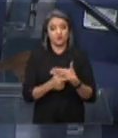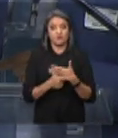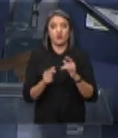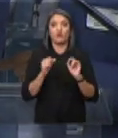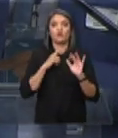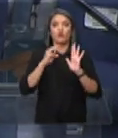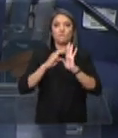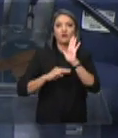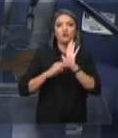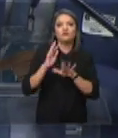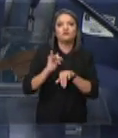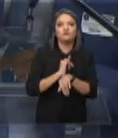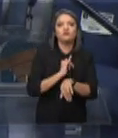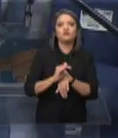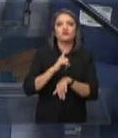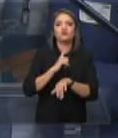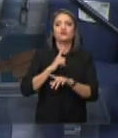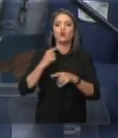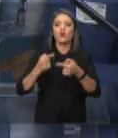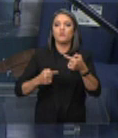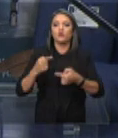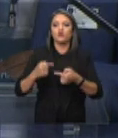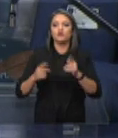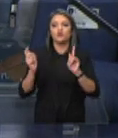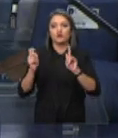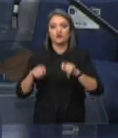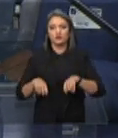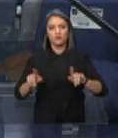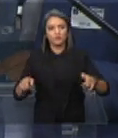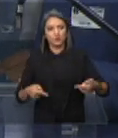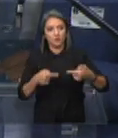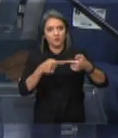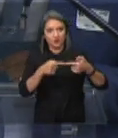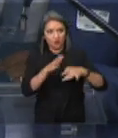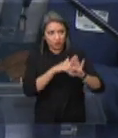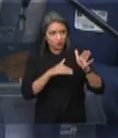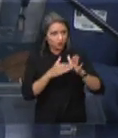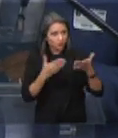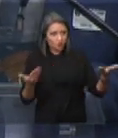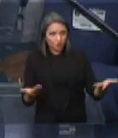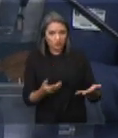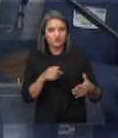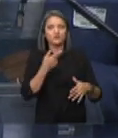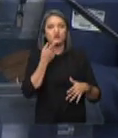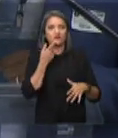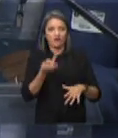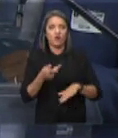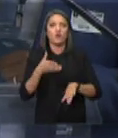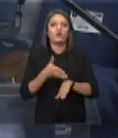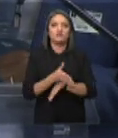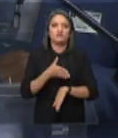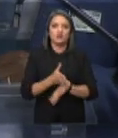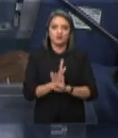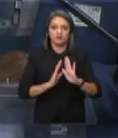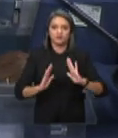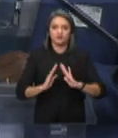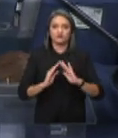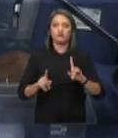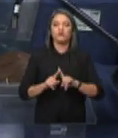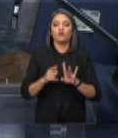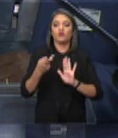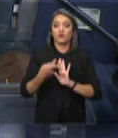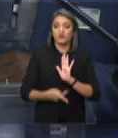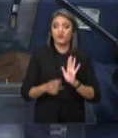uma metodologia trazer uma política que responda a toda essa demanda que está sendo apresentada aqui que é de acesso à moradia com um projeto que tem